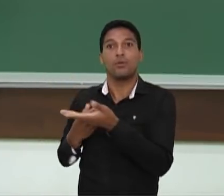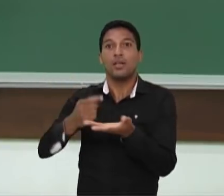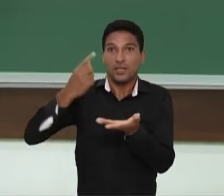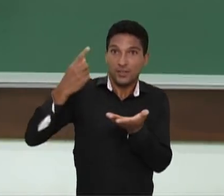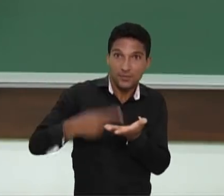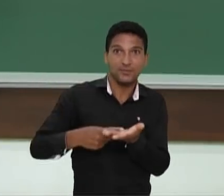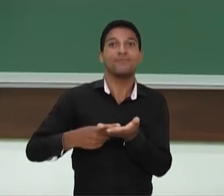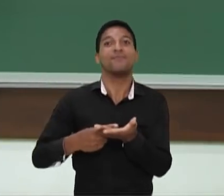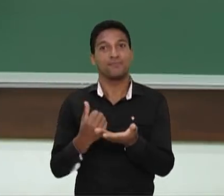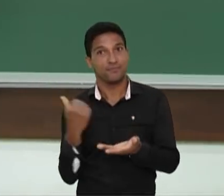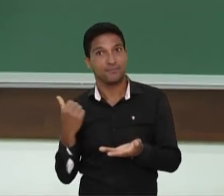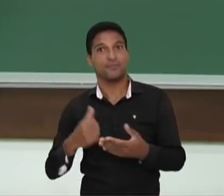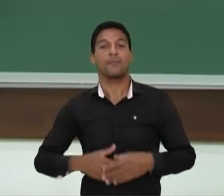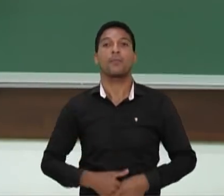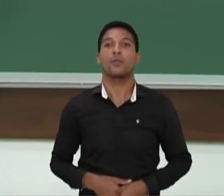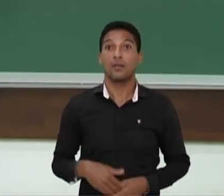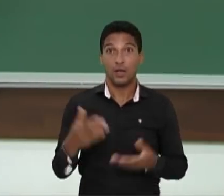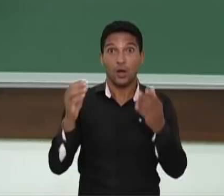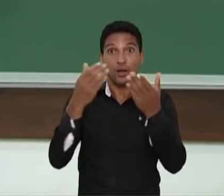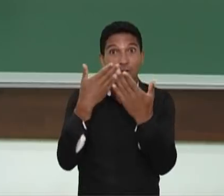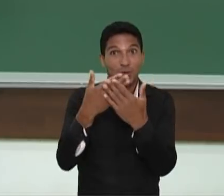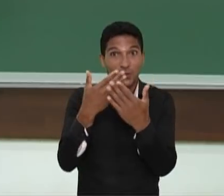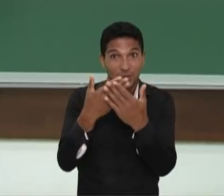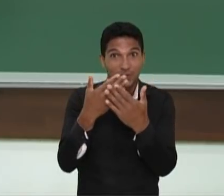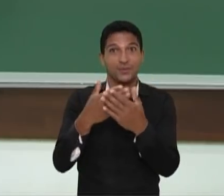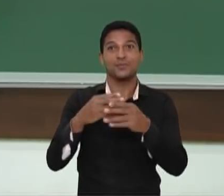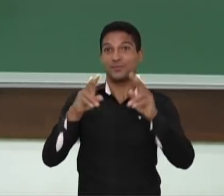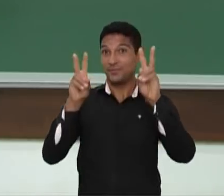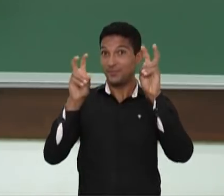Vamos agora começar o conteúdo da aula de hoje?